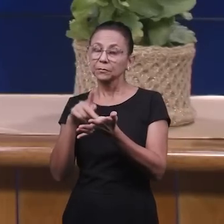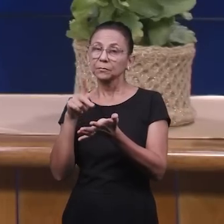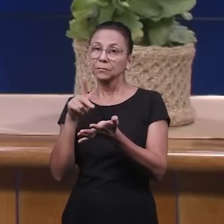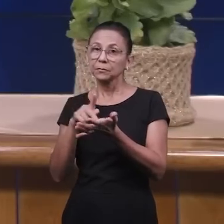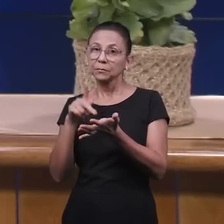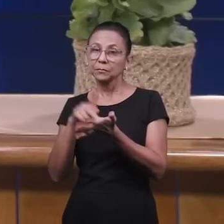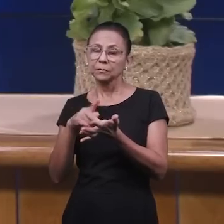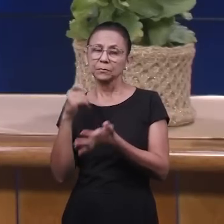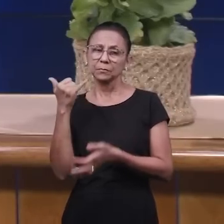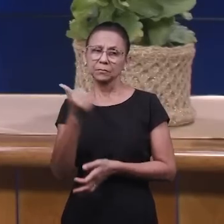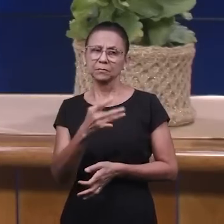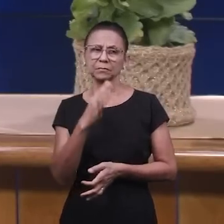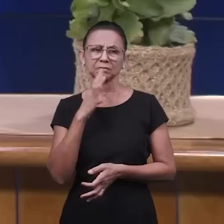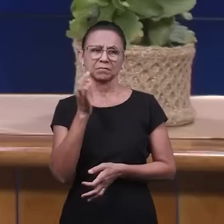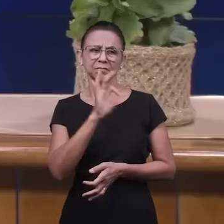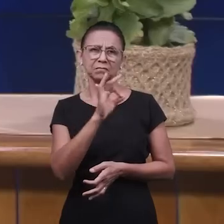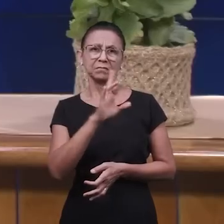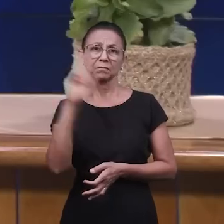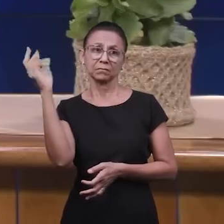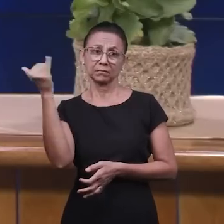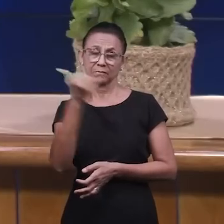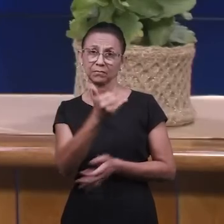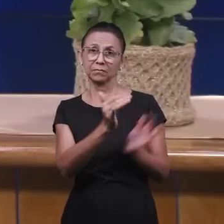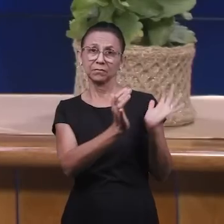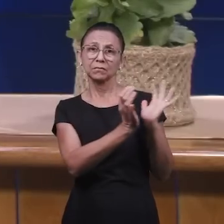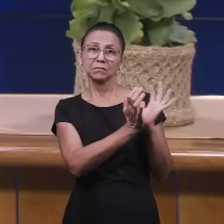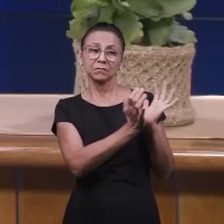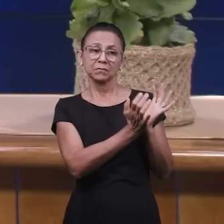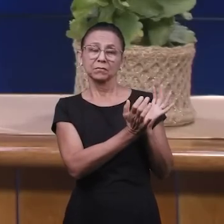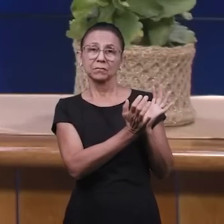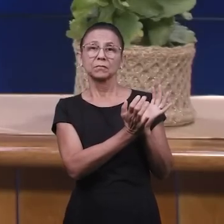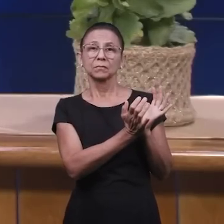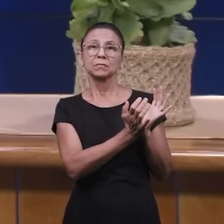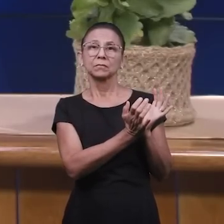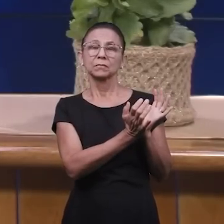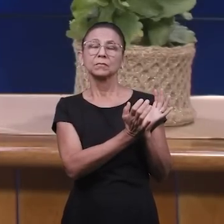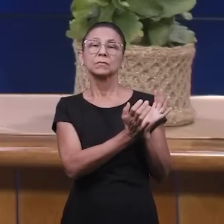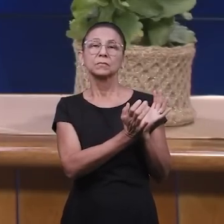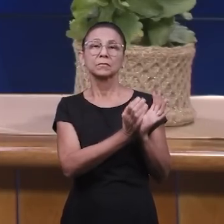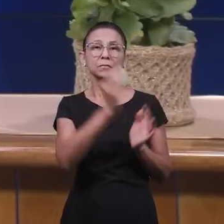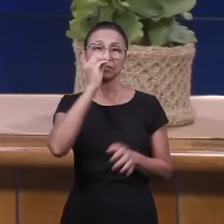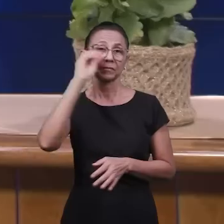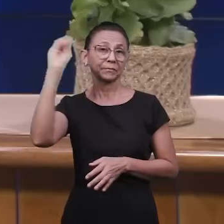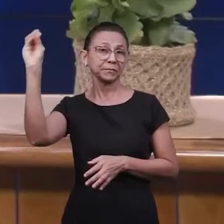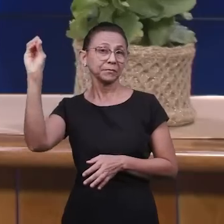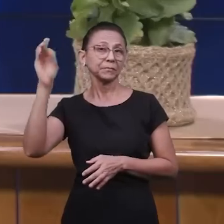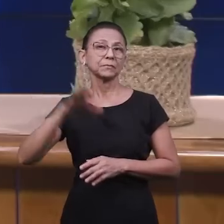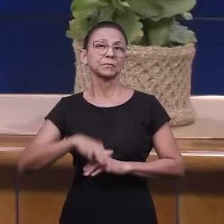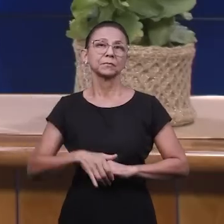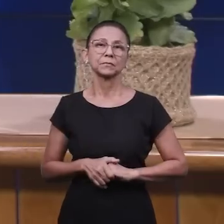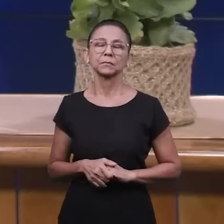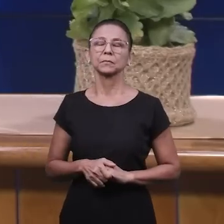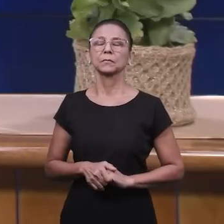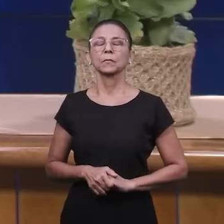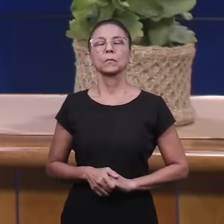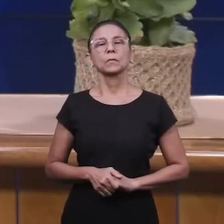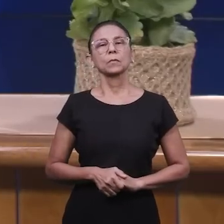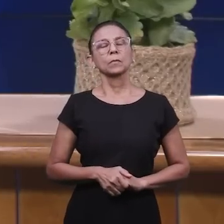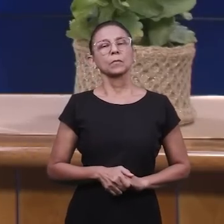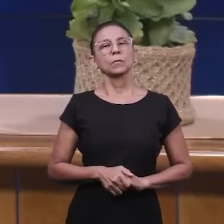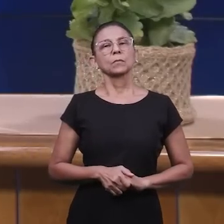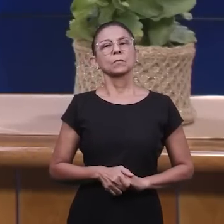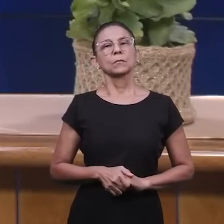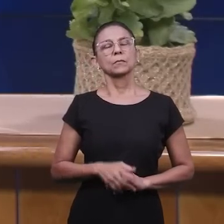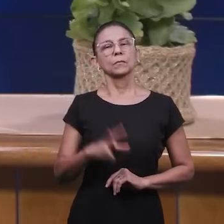dará a parte com os infiéis. O homem, ele está sujeito a isso. Então, nós podemos deixar claro